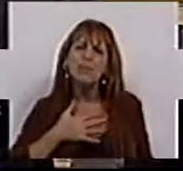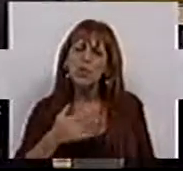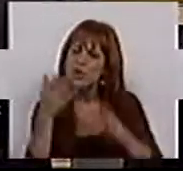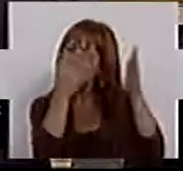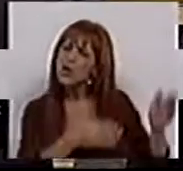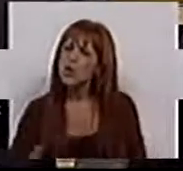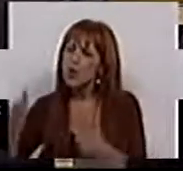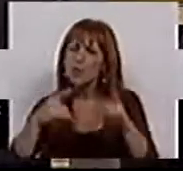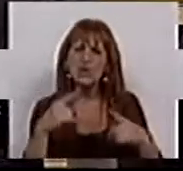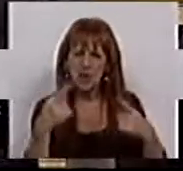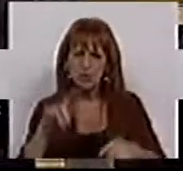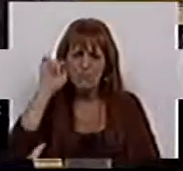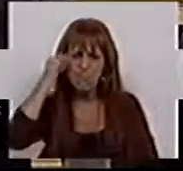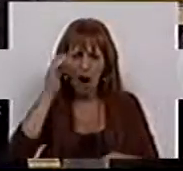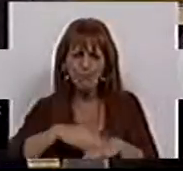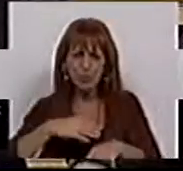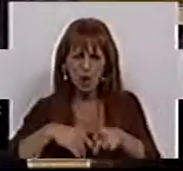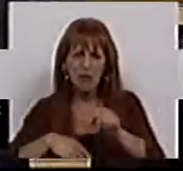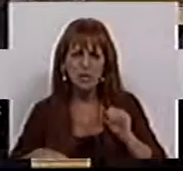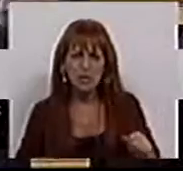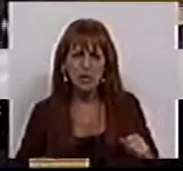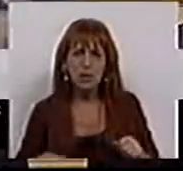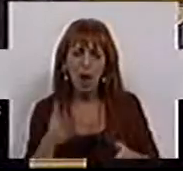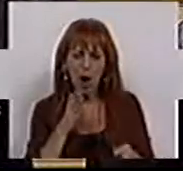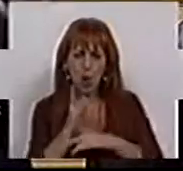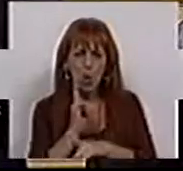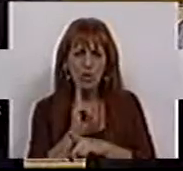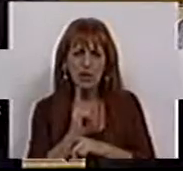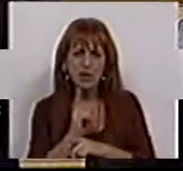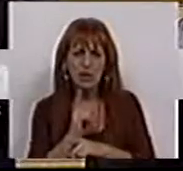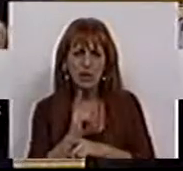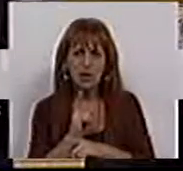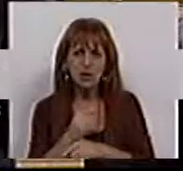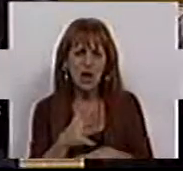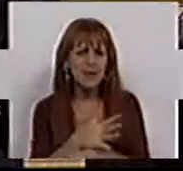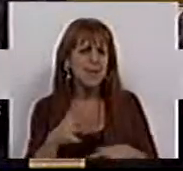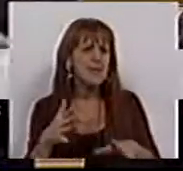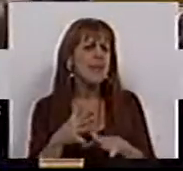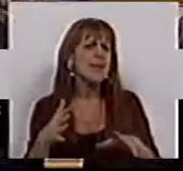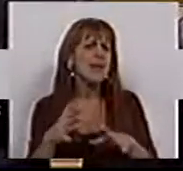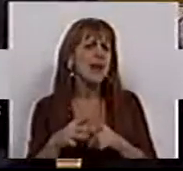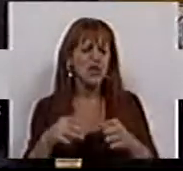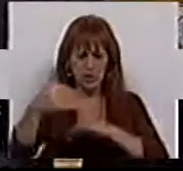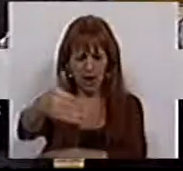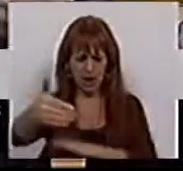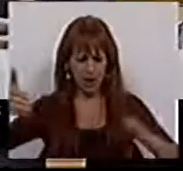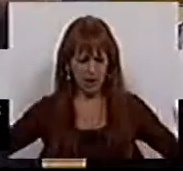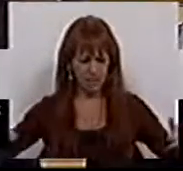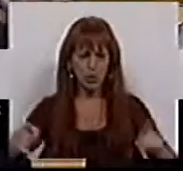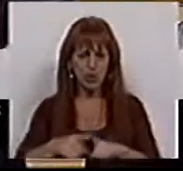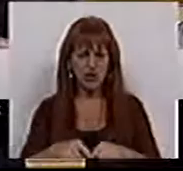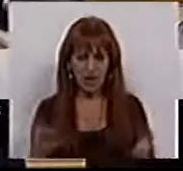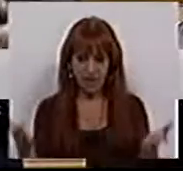os produtores, vão ser prejudicados por continuarem a utilizar grandes embalagens? Vão